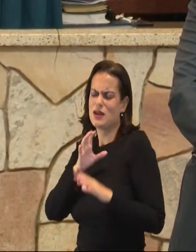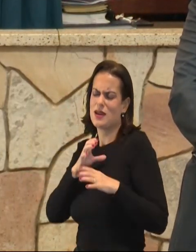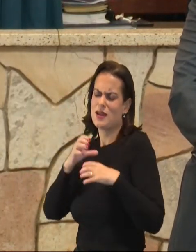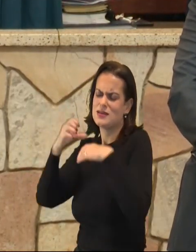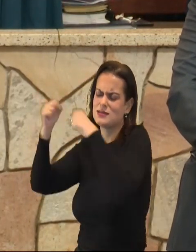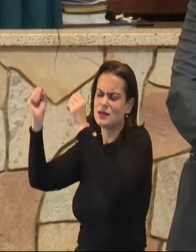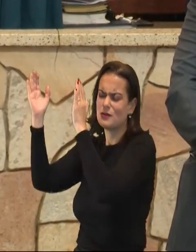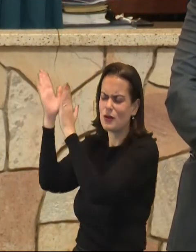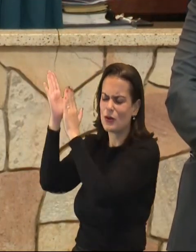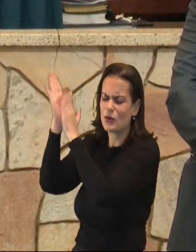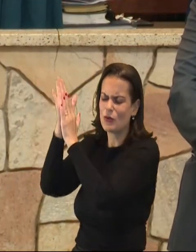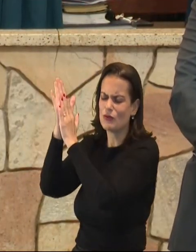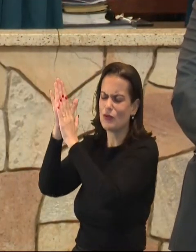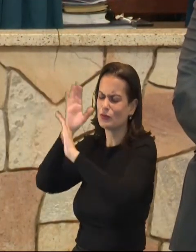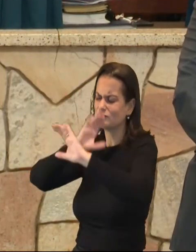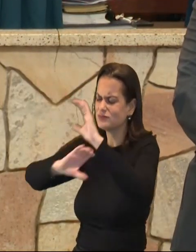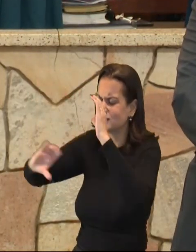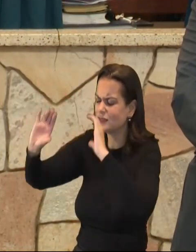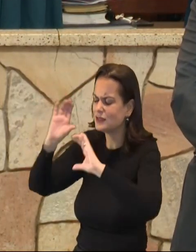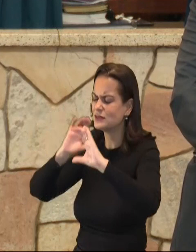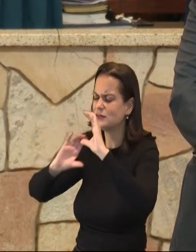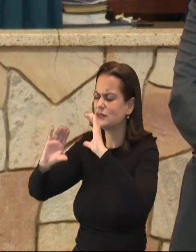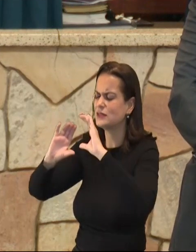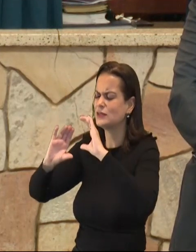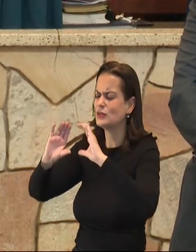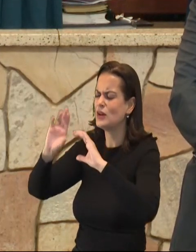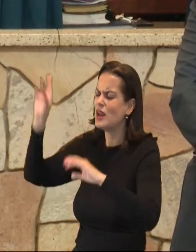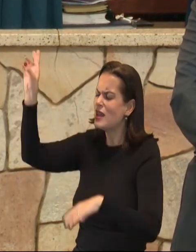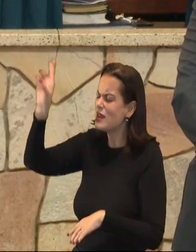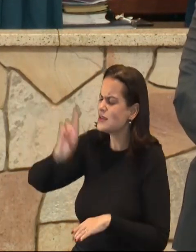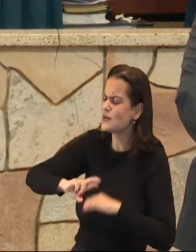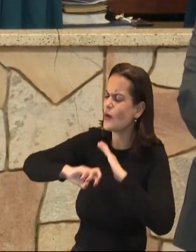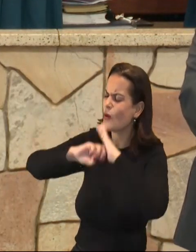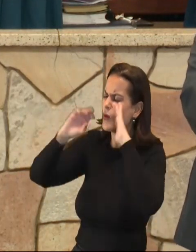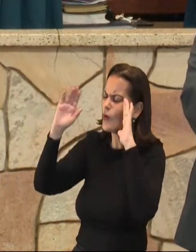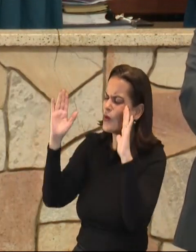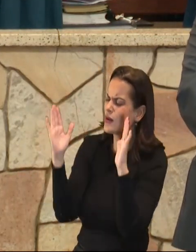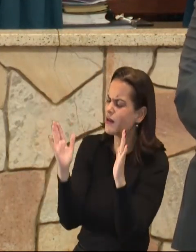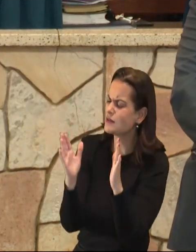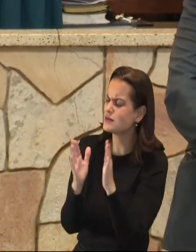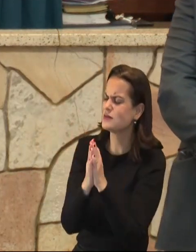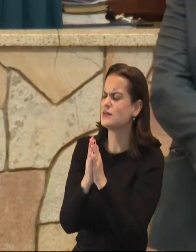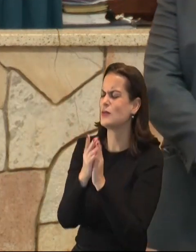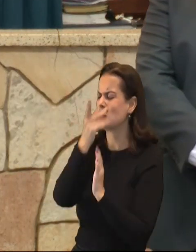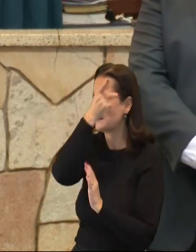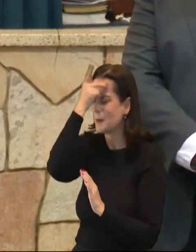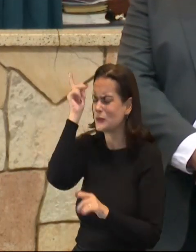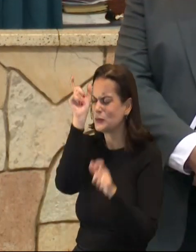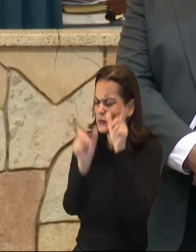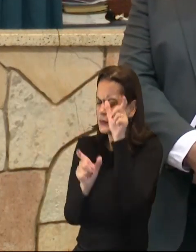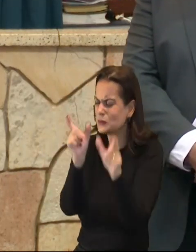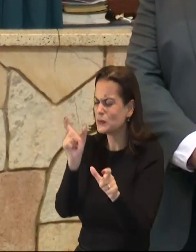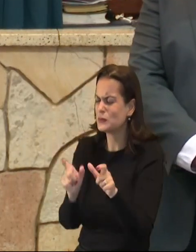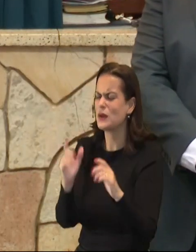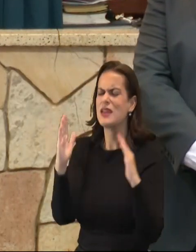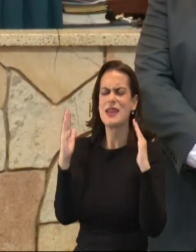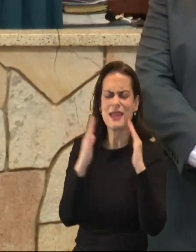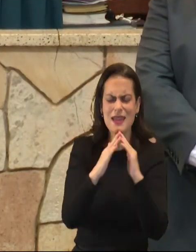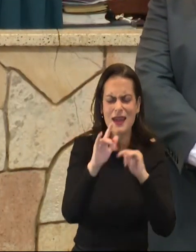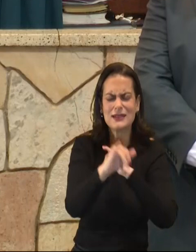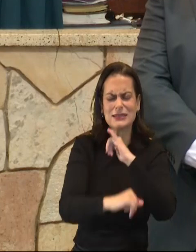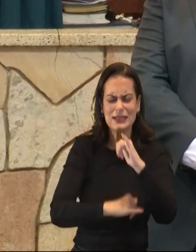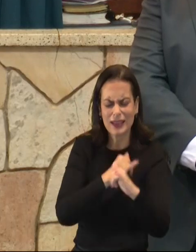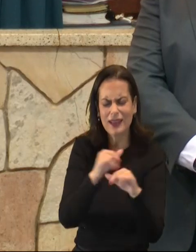os louvores que aqui entoamos, ó Pai. Ouve, Senhor Deus, as orações dos Teus filhos que aqui se apresentaram, mesmo em casa também, em